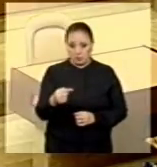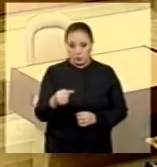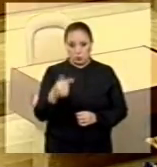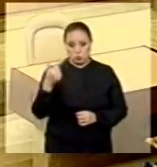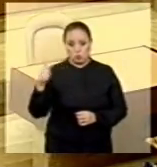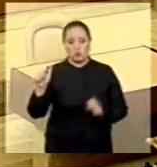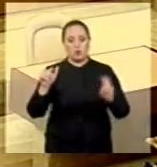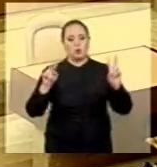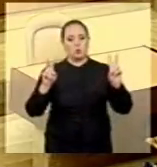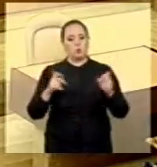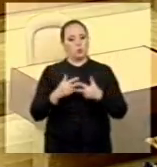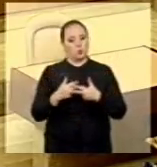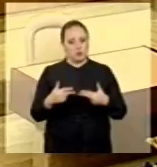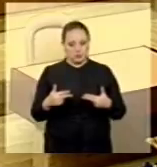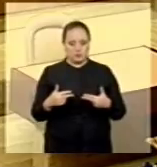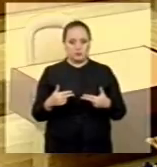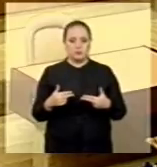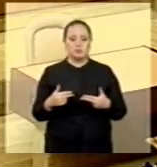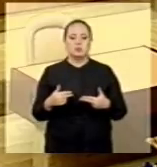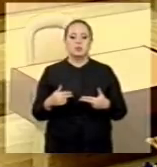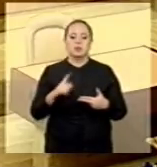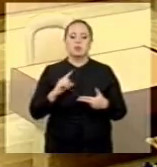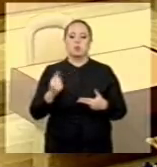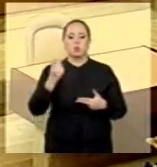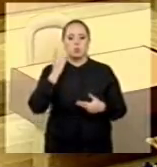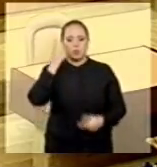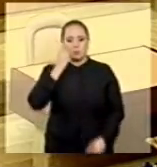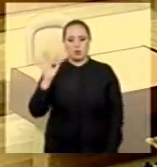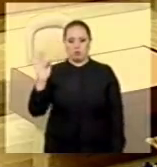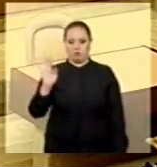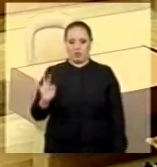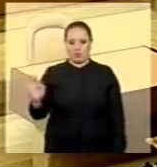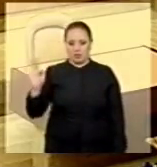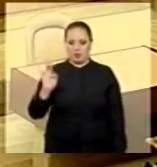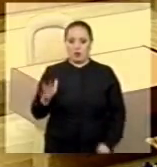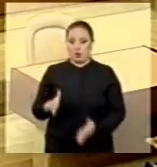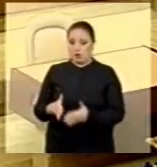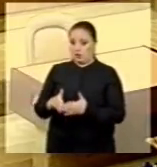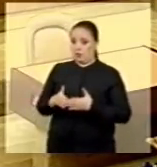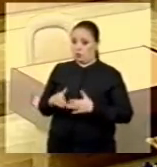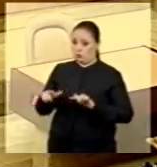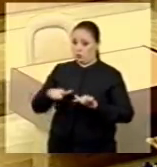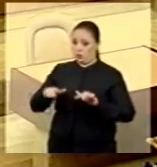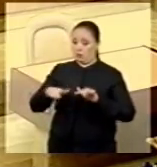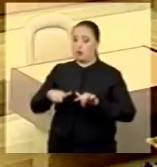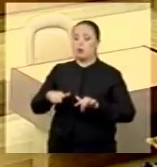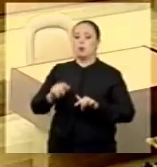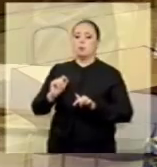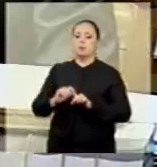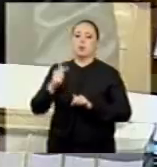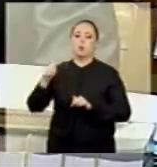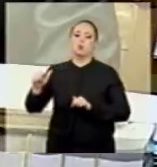questão. Um determinado deputado federal licenciou-se do mandato para exercer o cargo